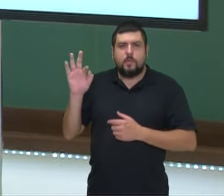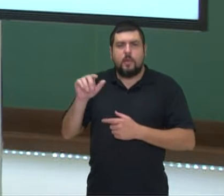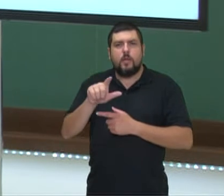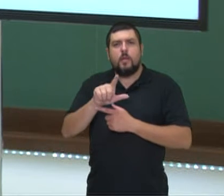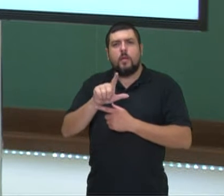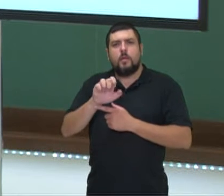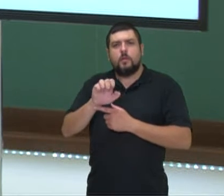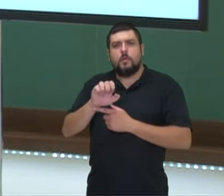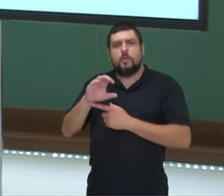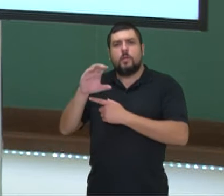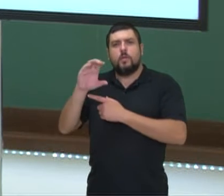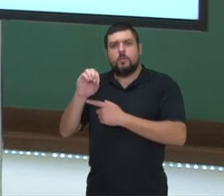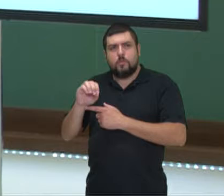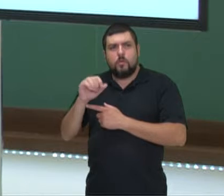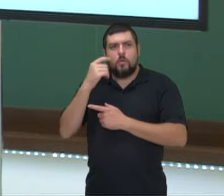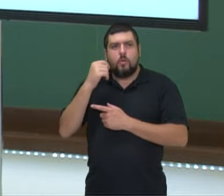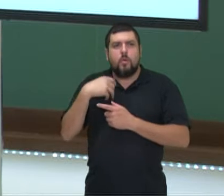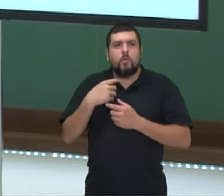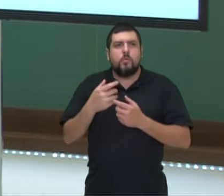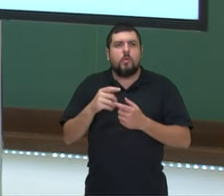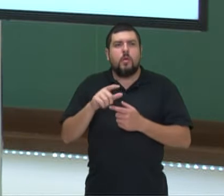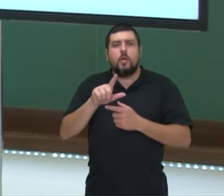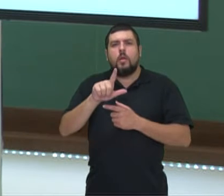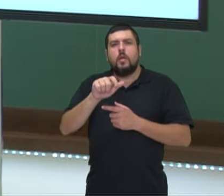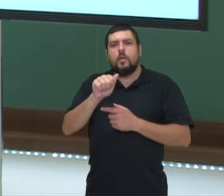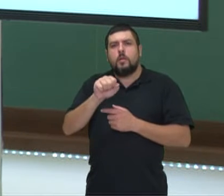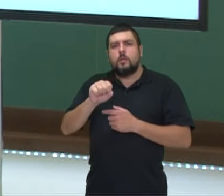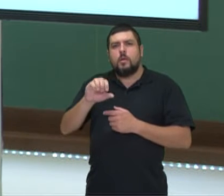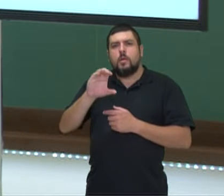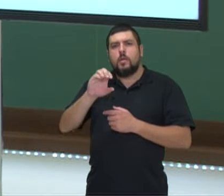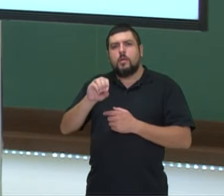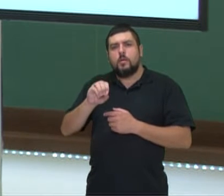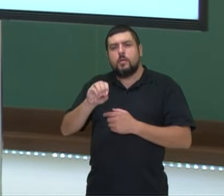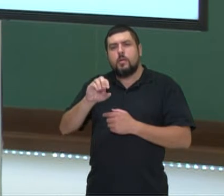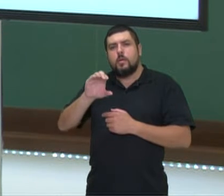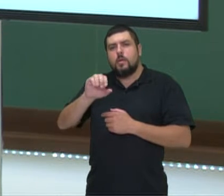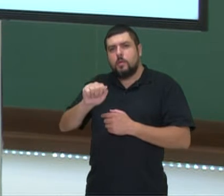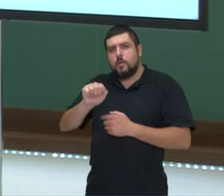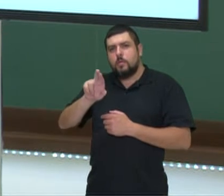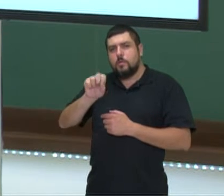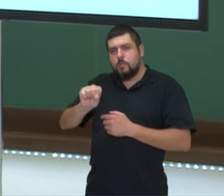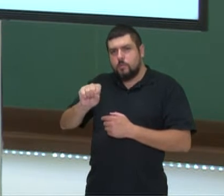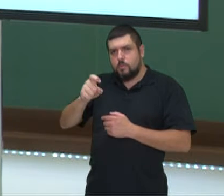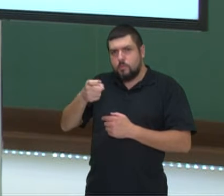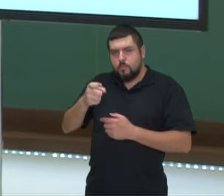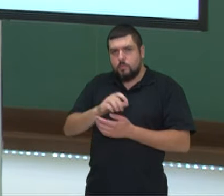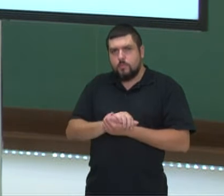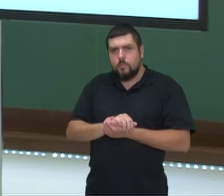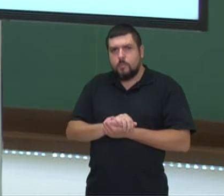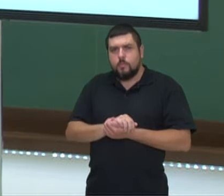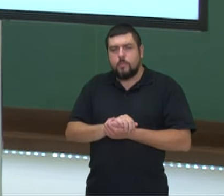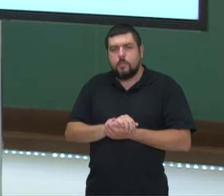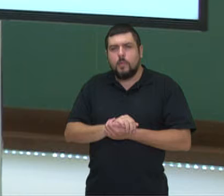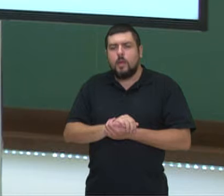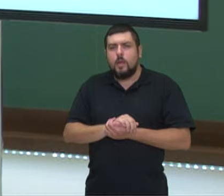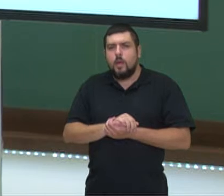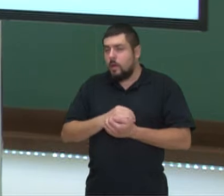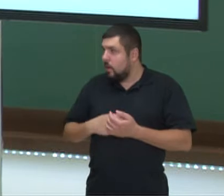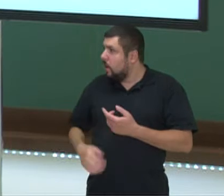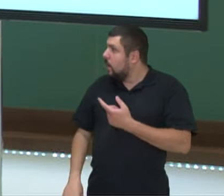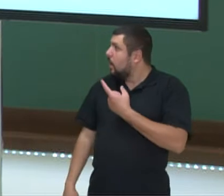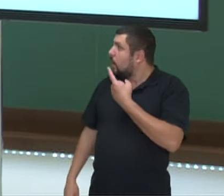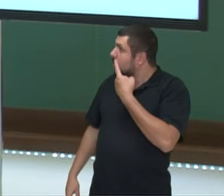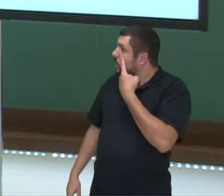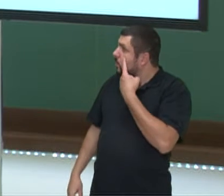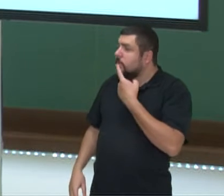arqueológicos mais importantes da arte da pré-história, né? O que a gente percebe nessa arte, né? A gente percebe que a